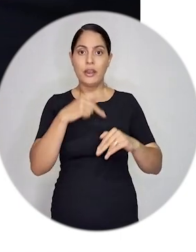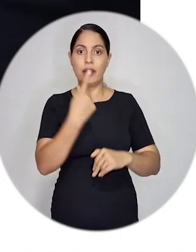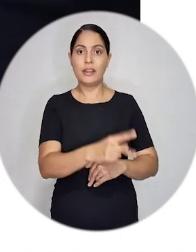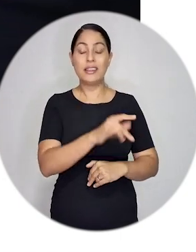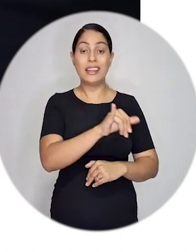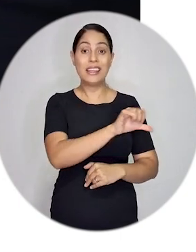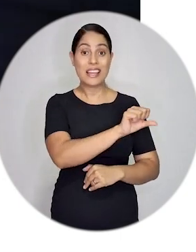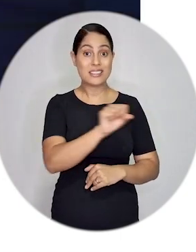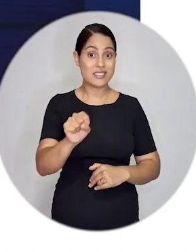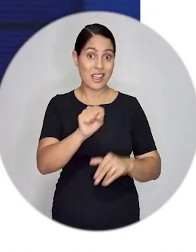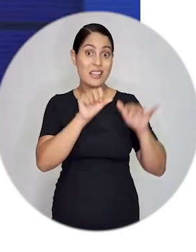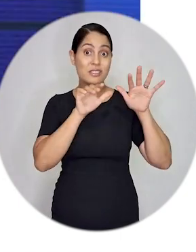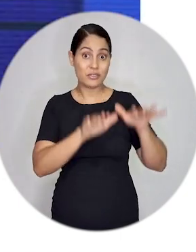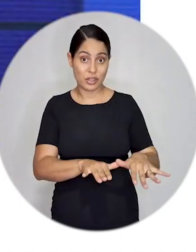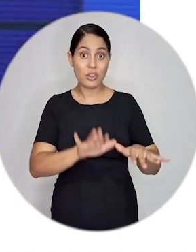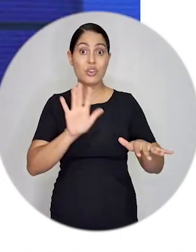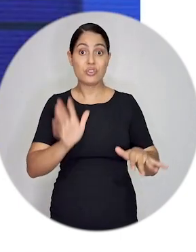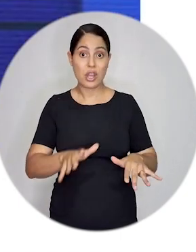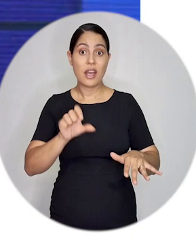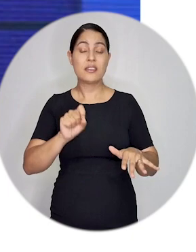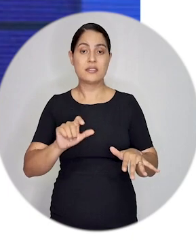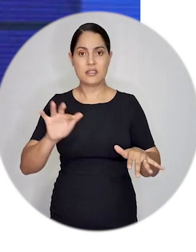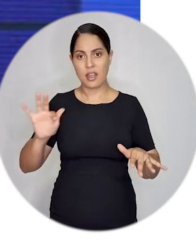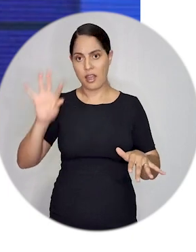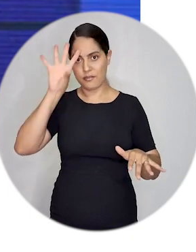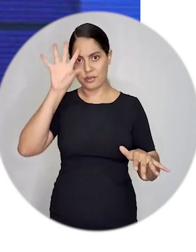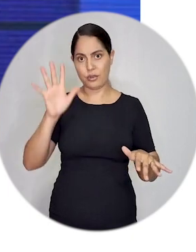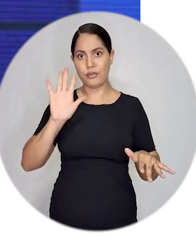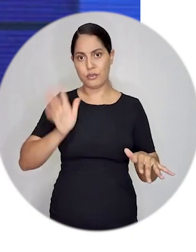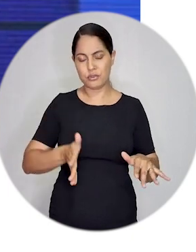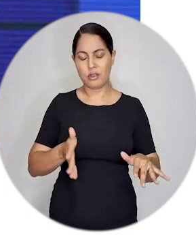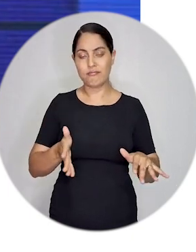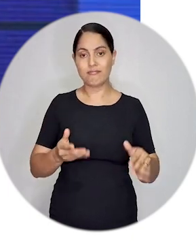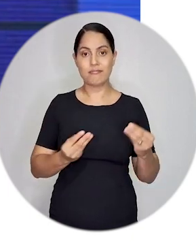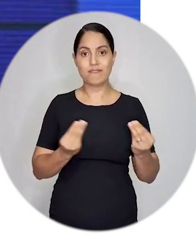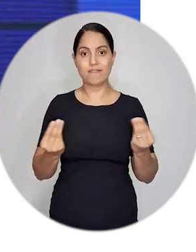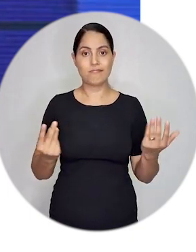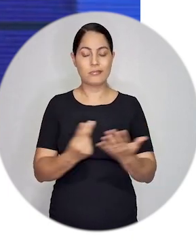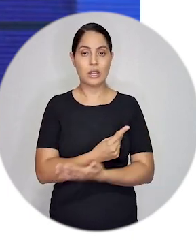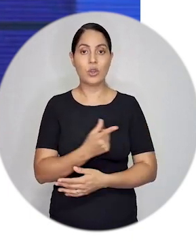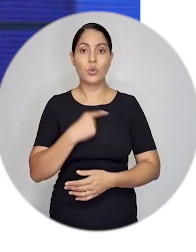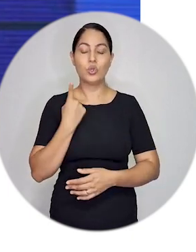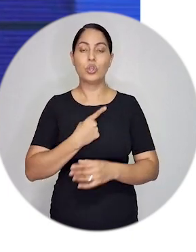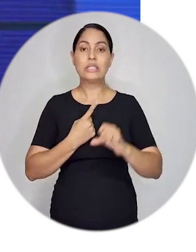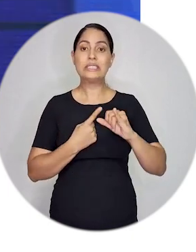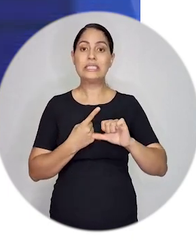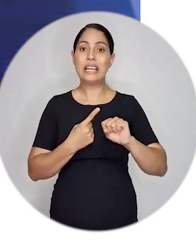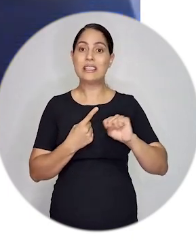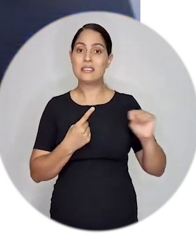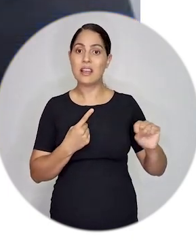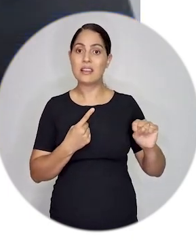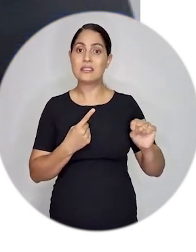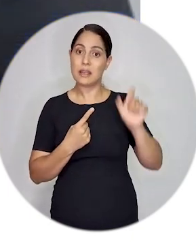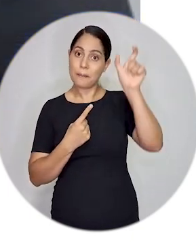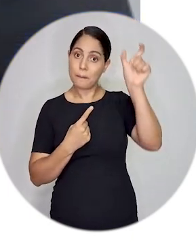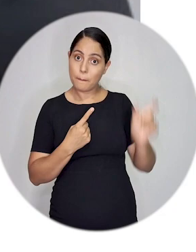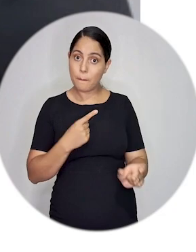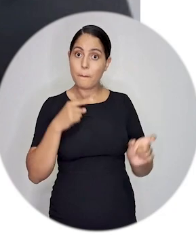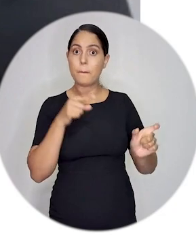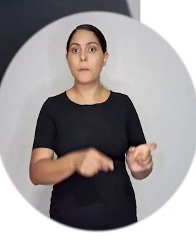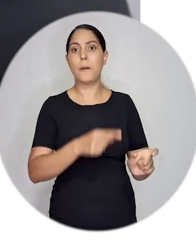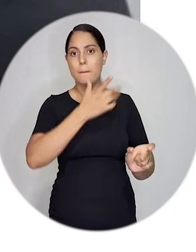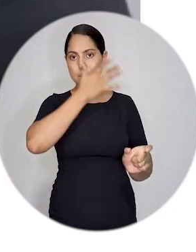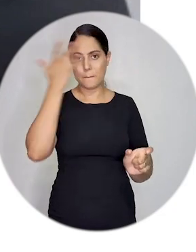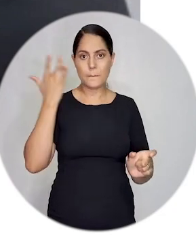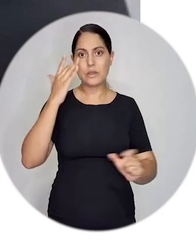de ISS fixo, consolidado por decisão do Supremo Tribunal Federal, o nosso ISS é calculado por